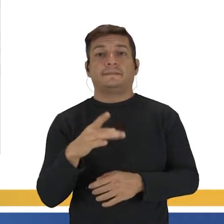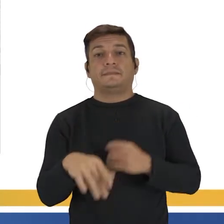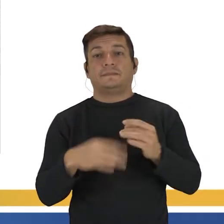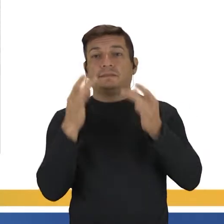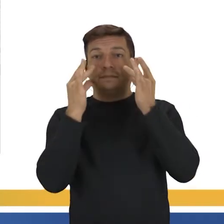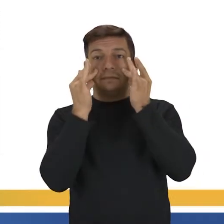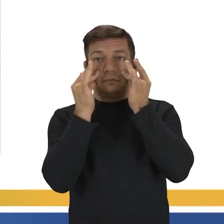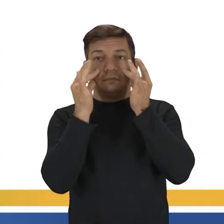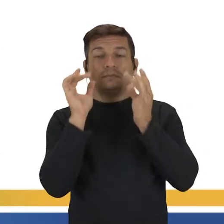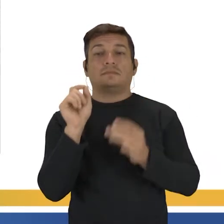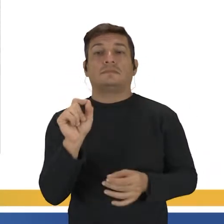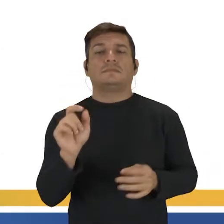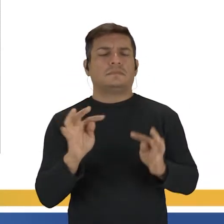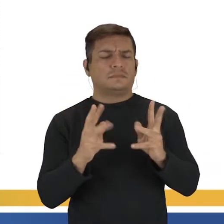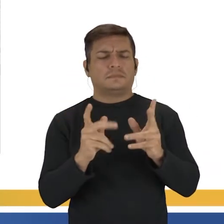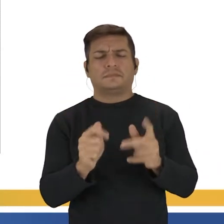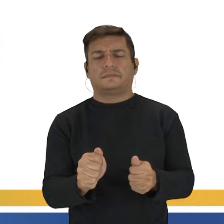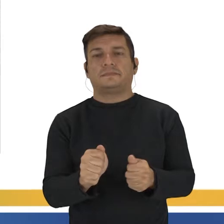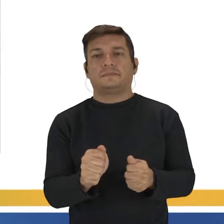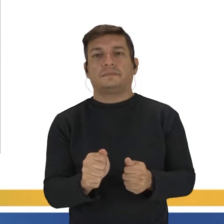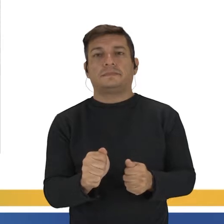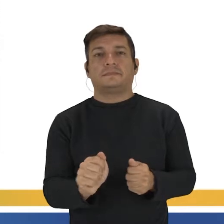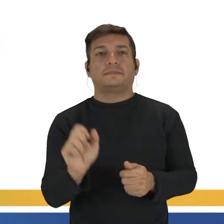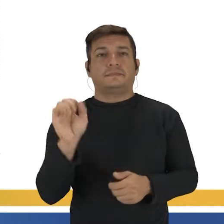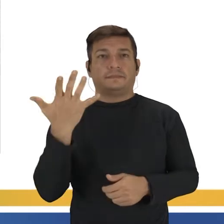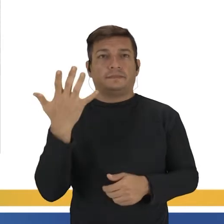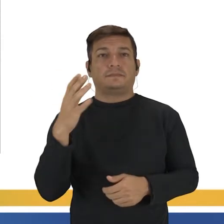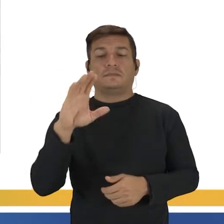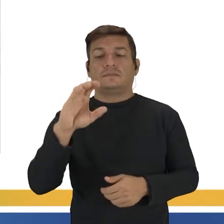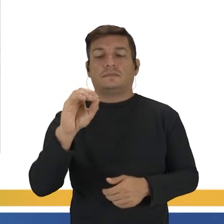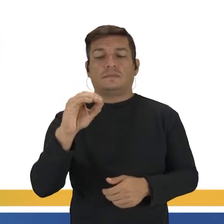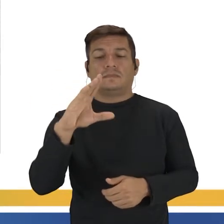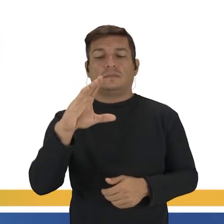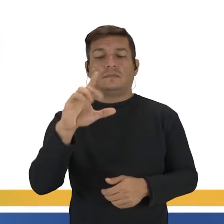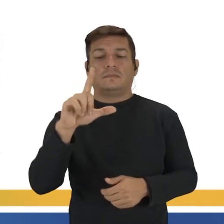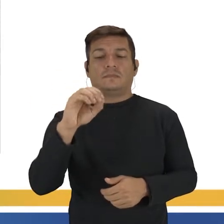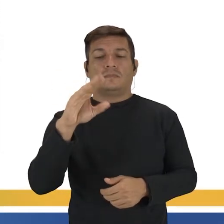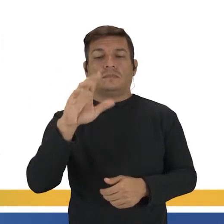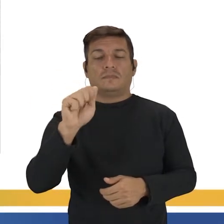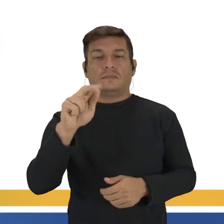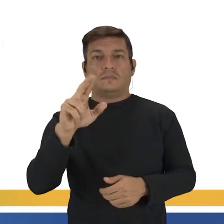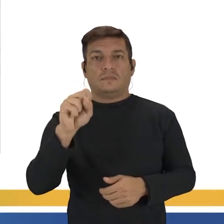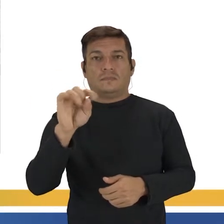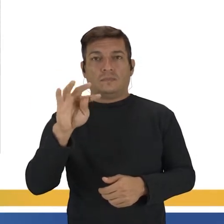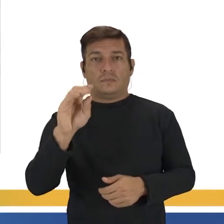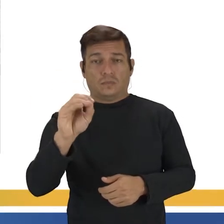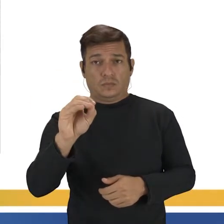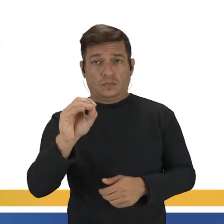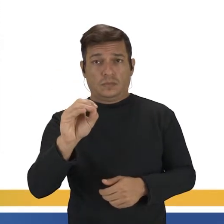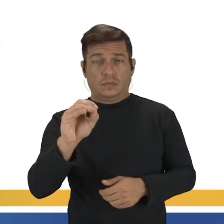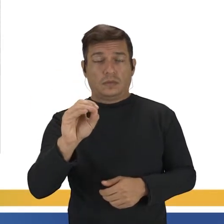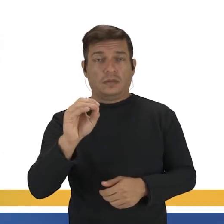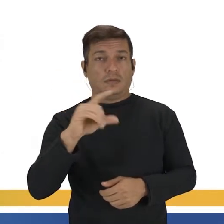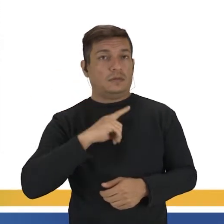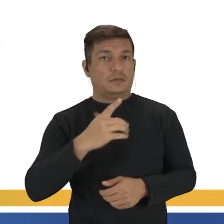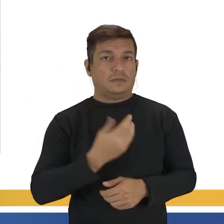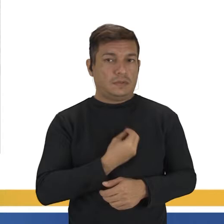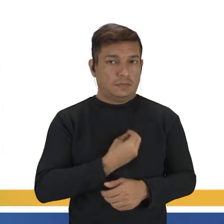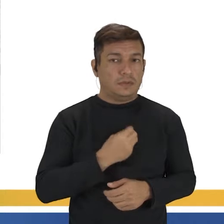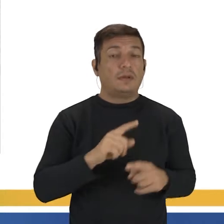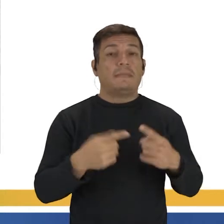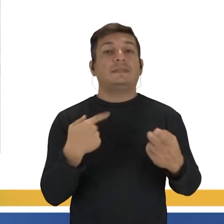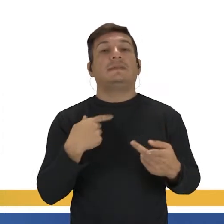presenciou, né, todas as situações, o Holocausto. Né? Não que ele estivesse lá, mas ele estava,